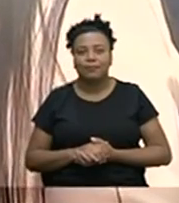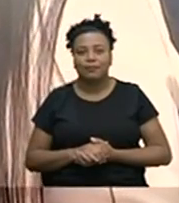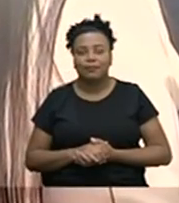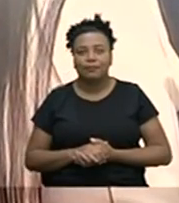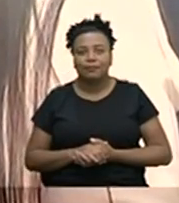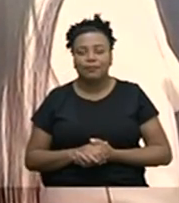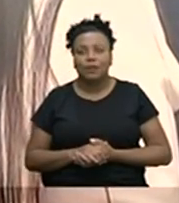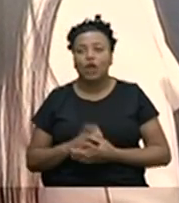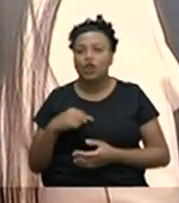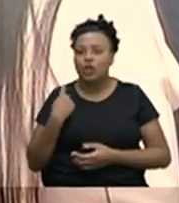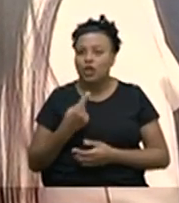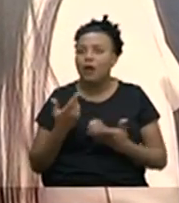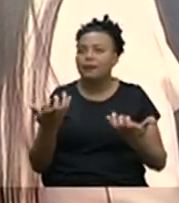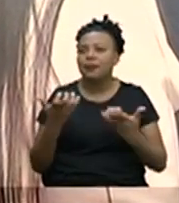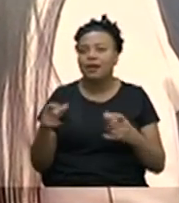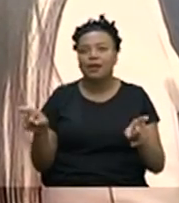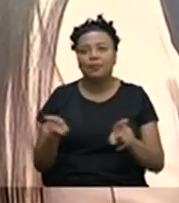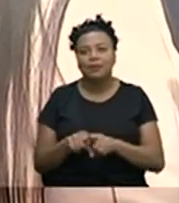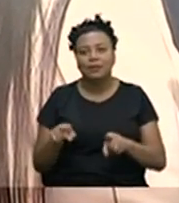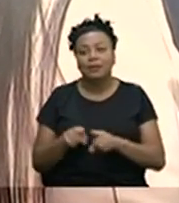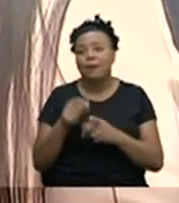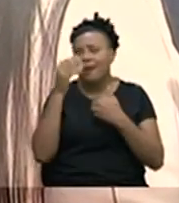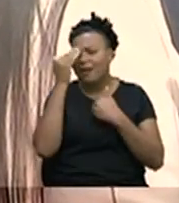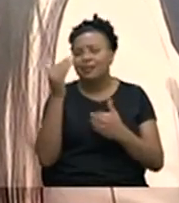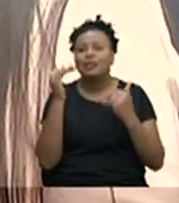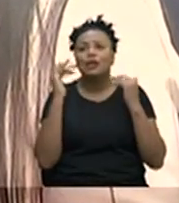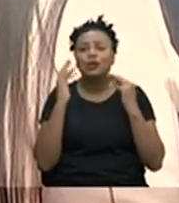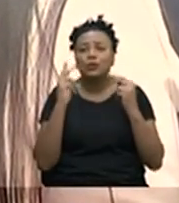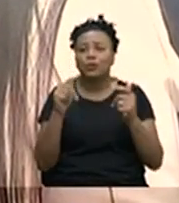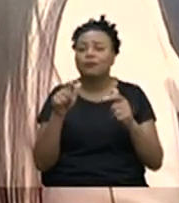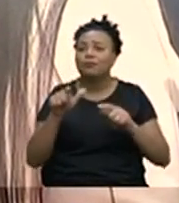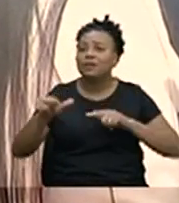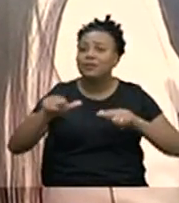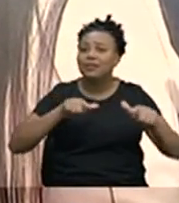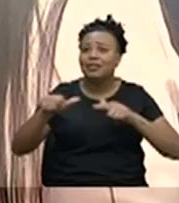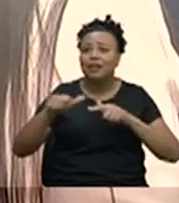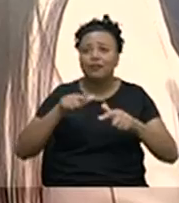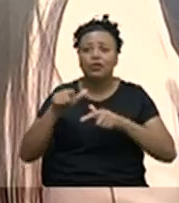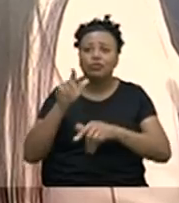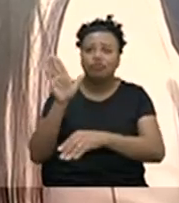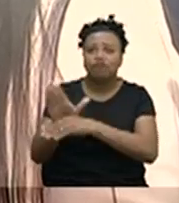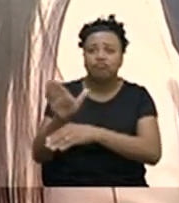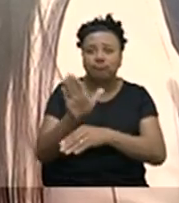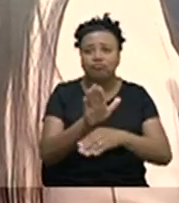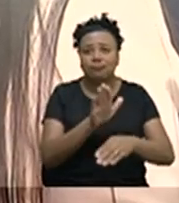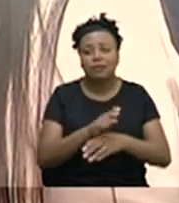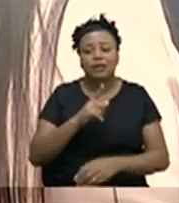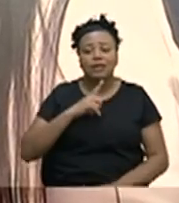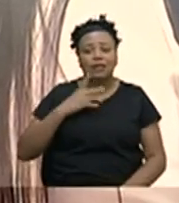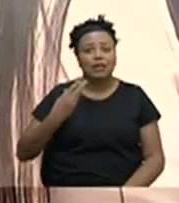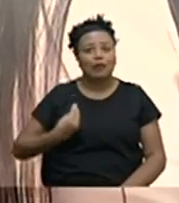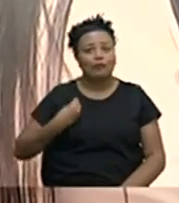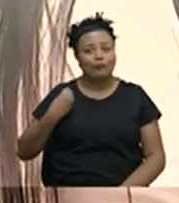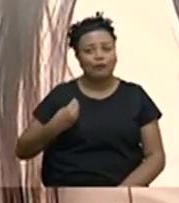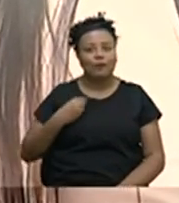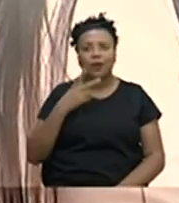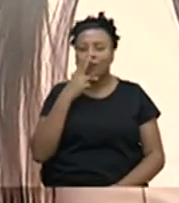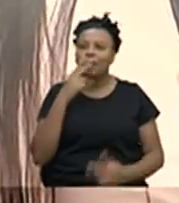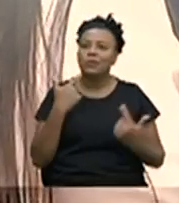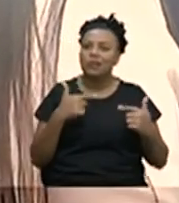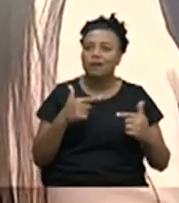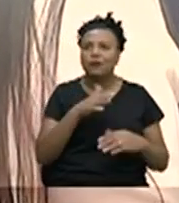Nós também queremos agradecer a todos os serviços auxiliares que tiveram aqui, né? Tantos